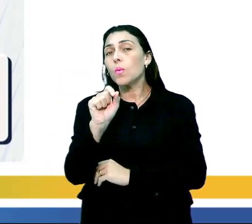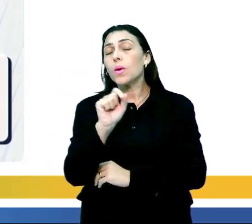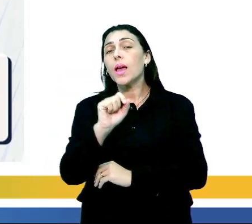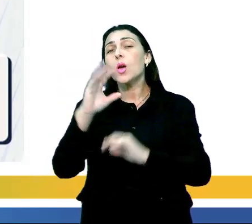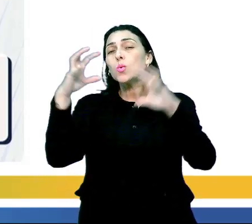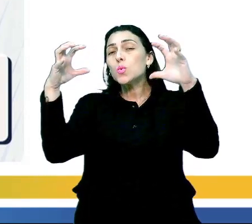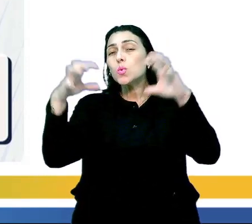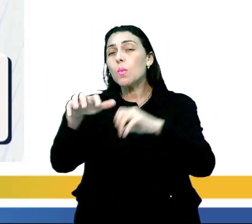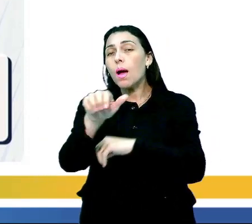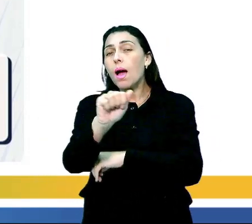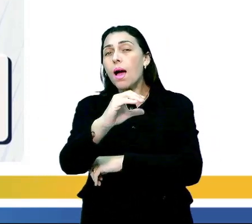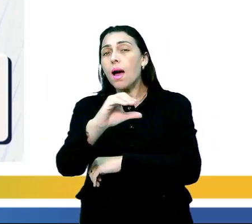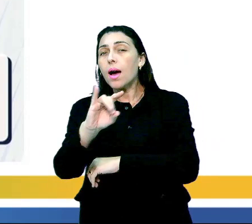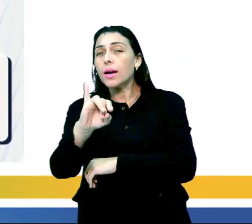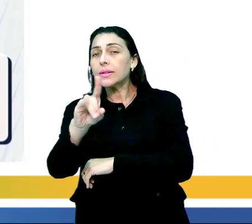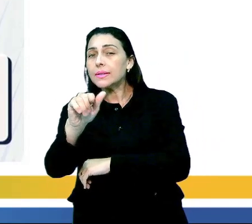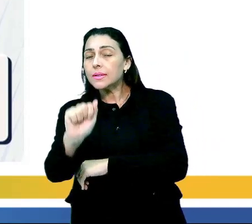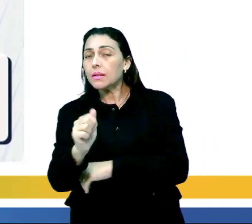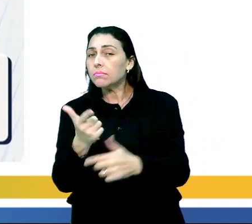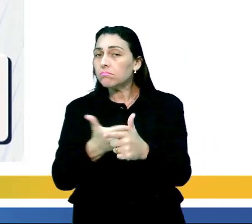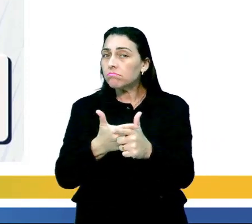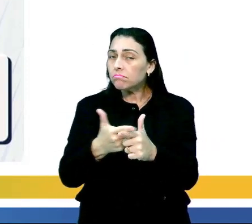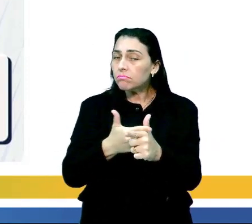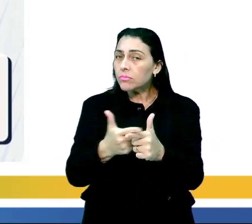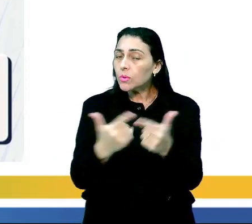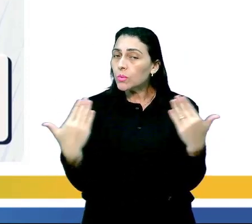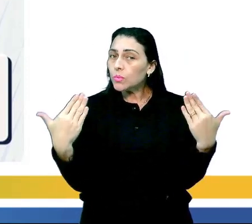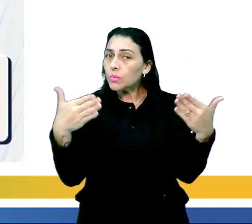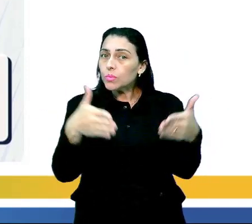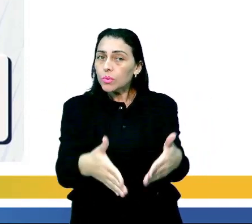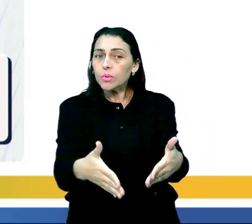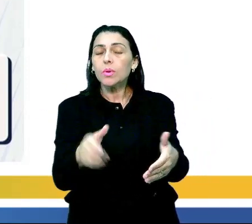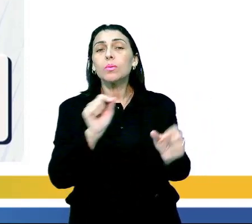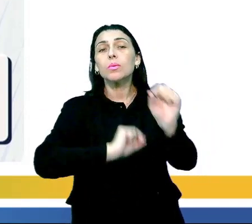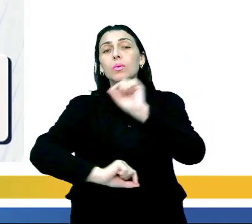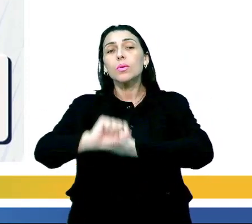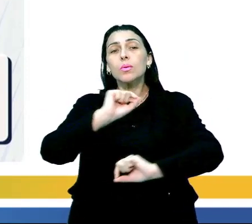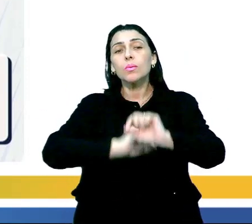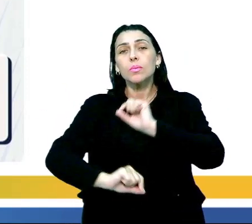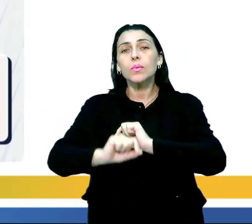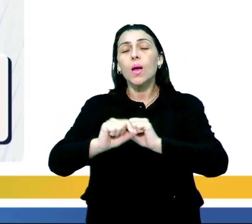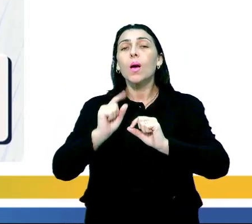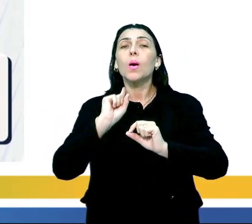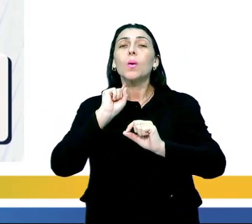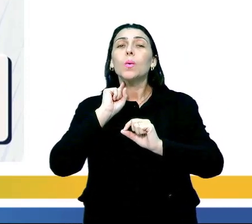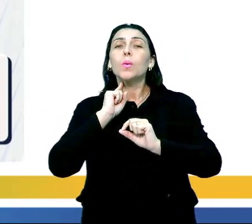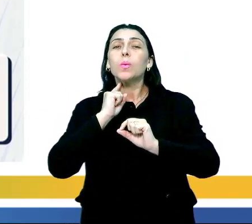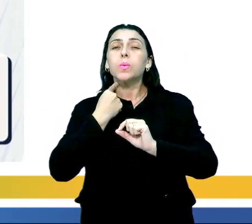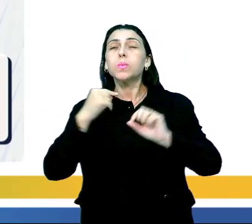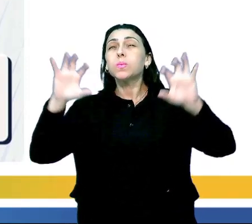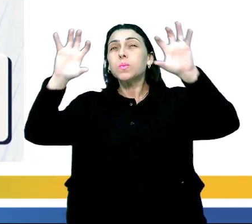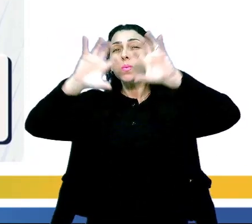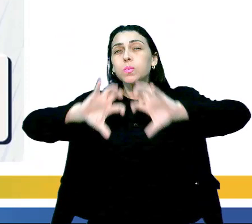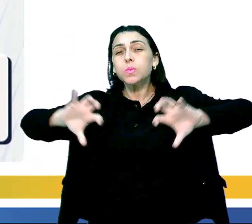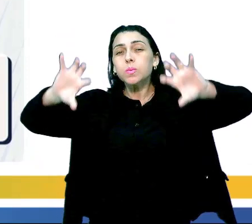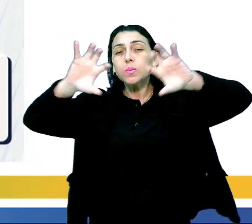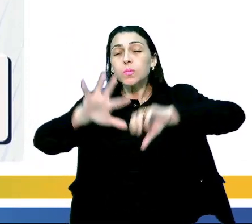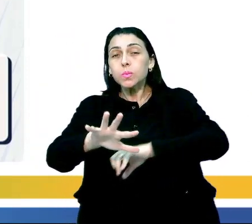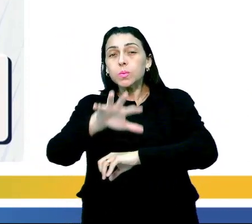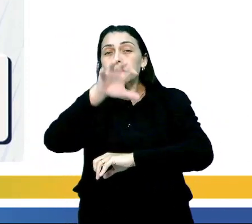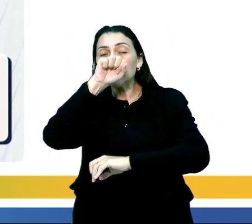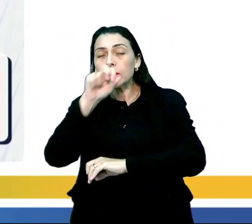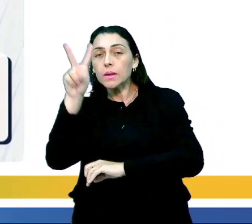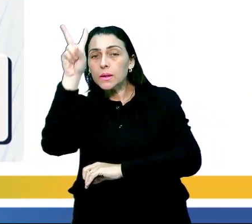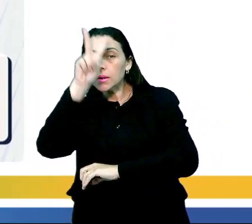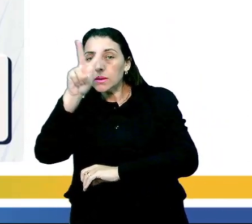de chuva ácida. Esse problema está diretamente relacionado à poluição do ar. Lembrando que na aula passada a